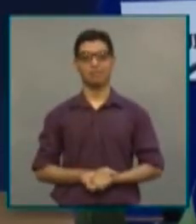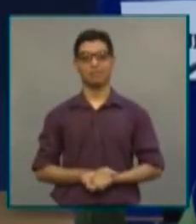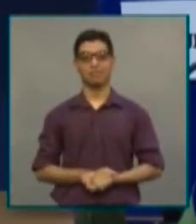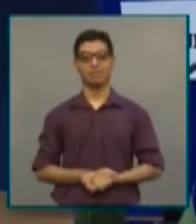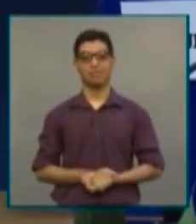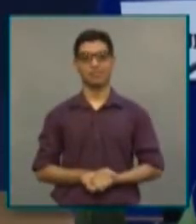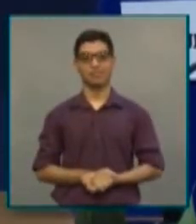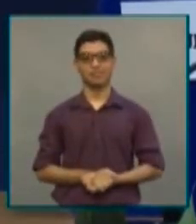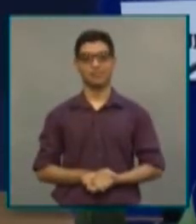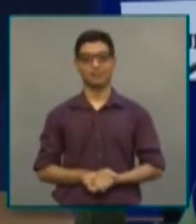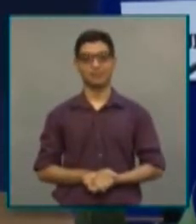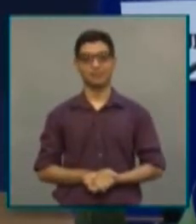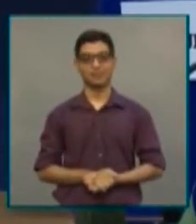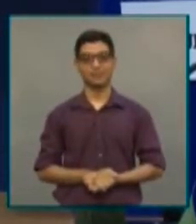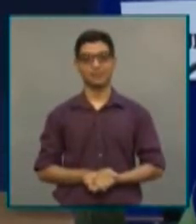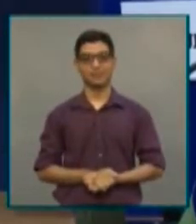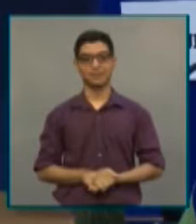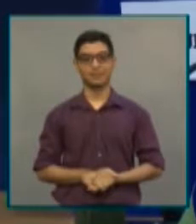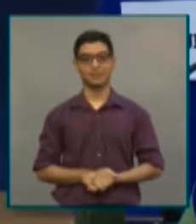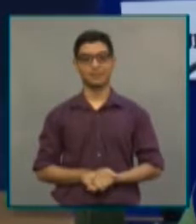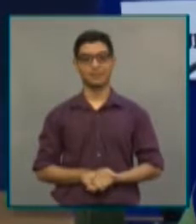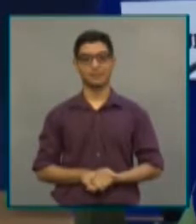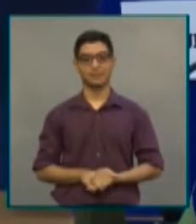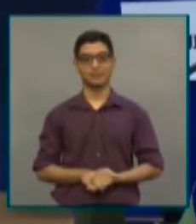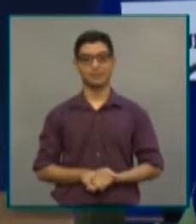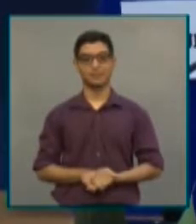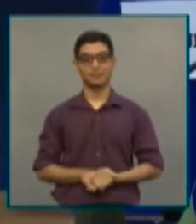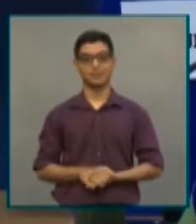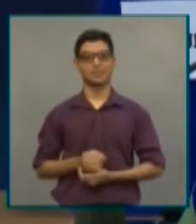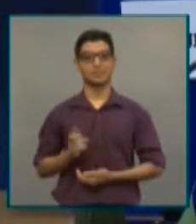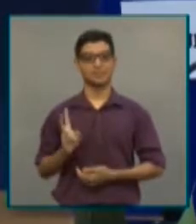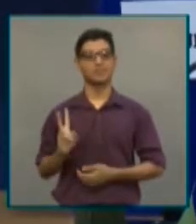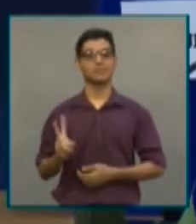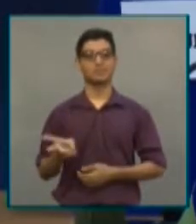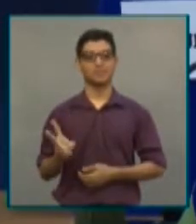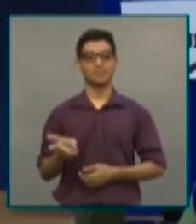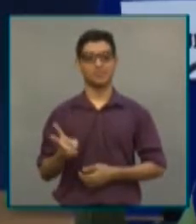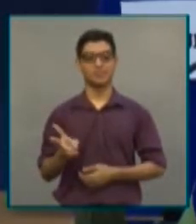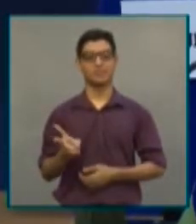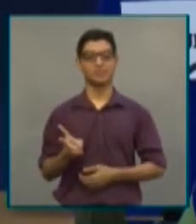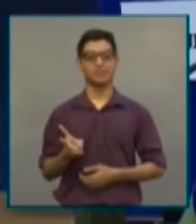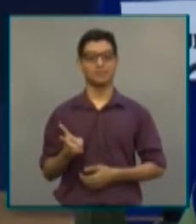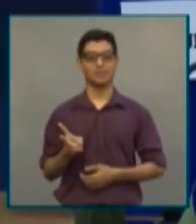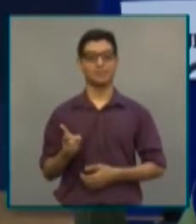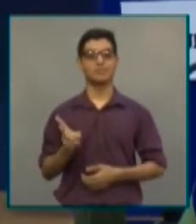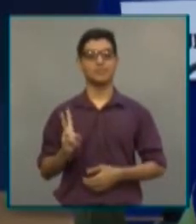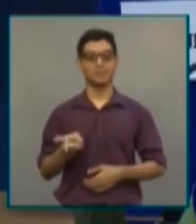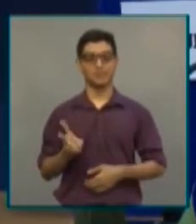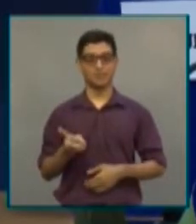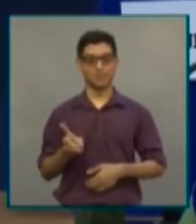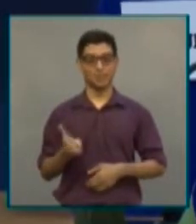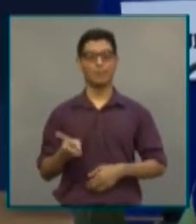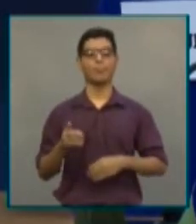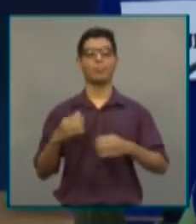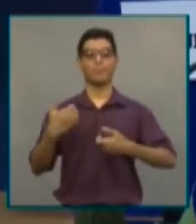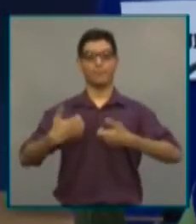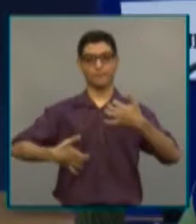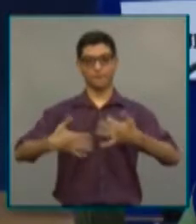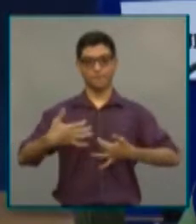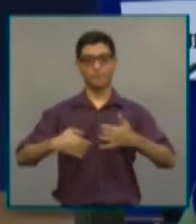Dando continuidade à programação do primeiro bloco, sortearemos as perguntas elaboradas pela CCJ.